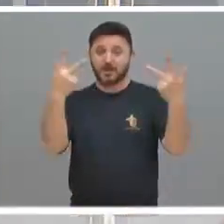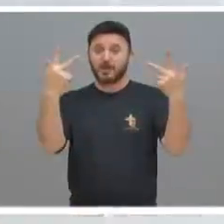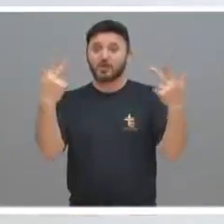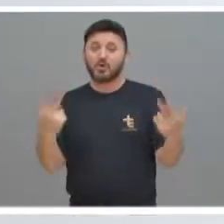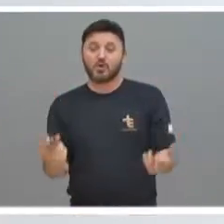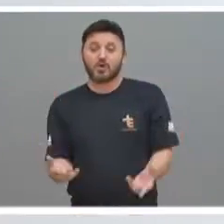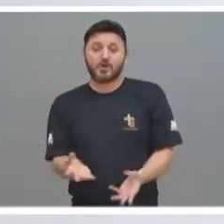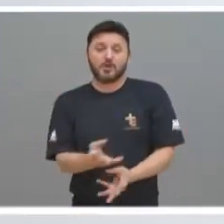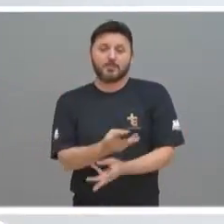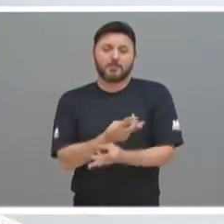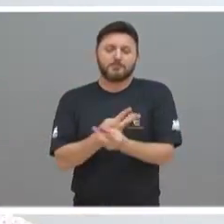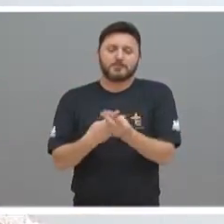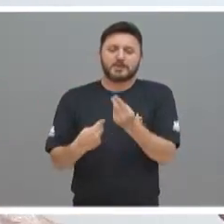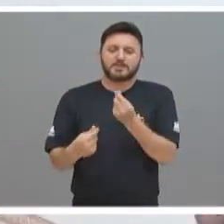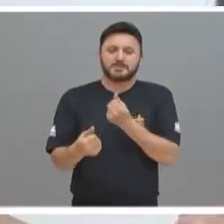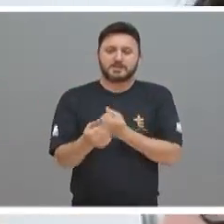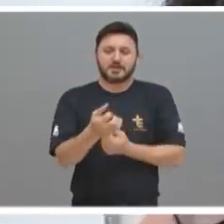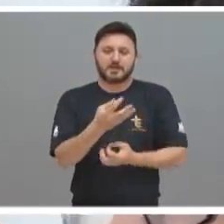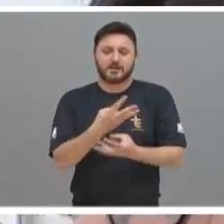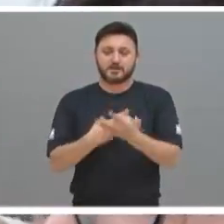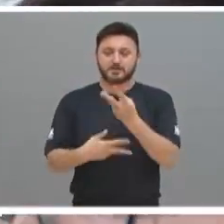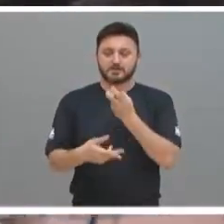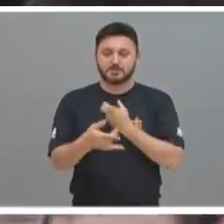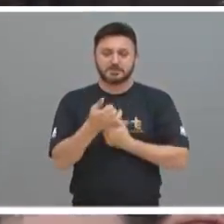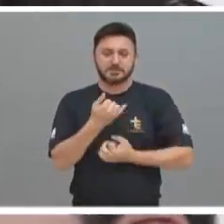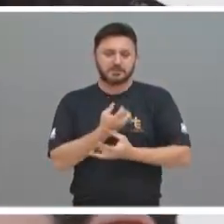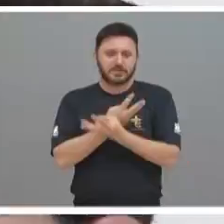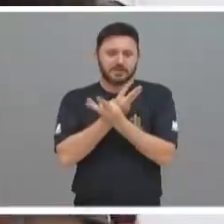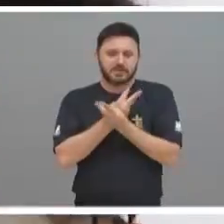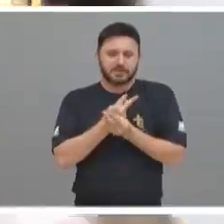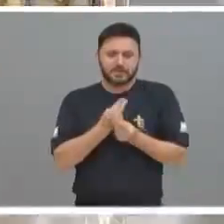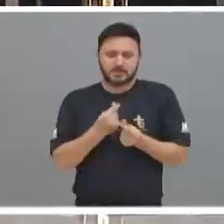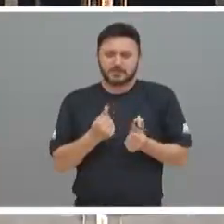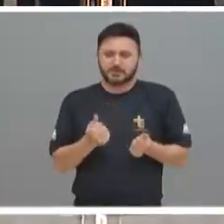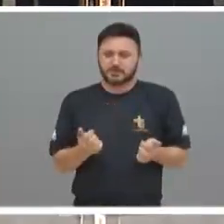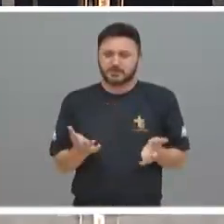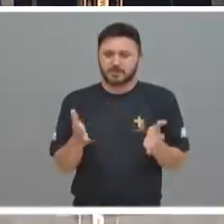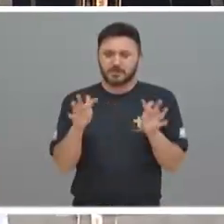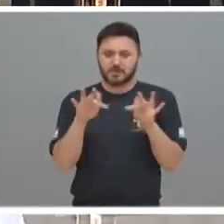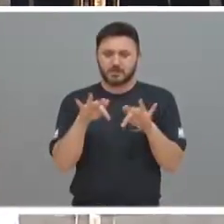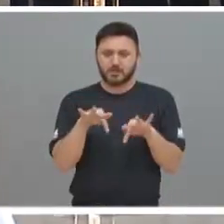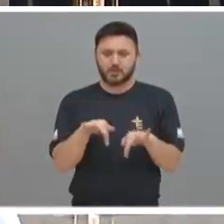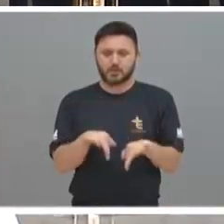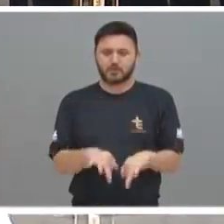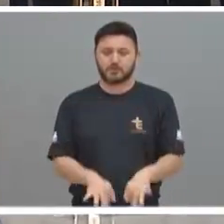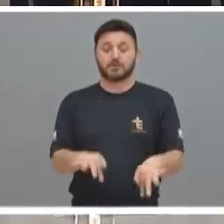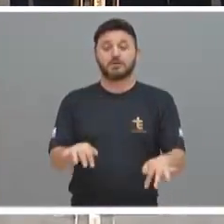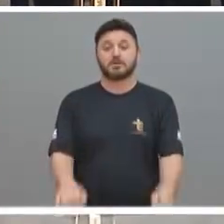Palavra é como brasa, queima a terra.